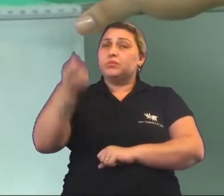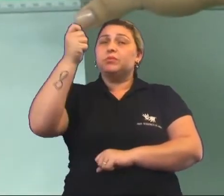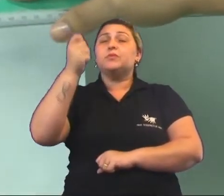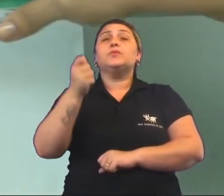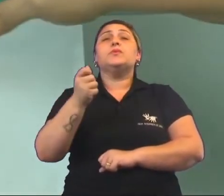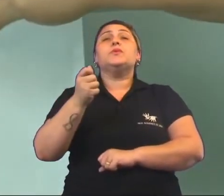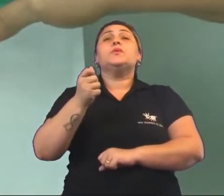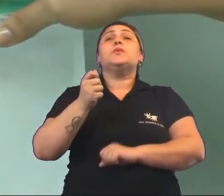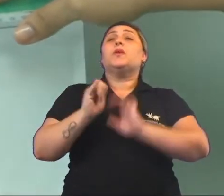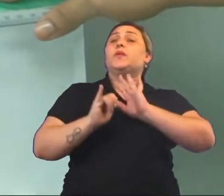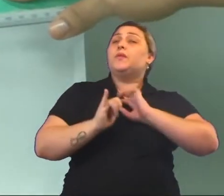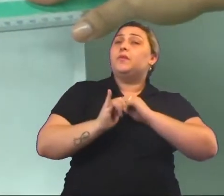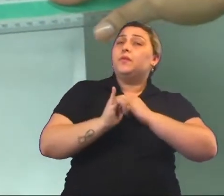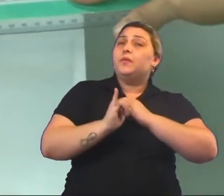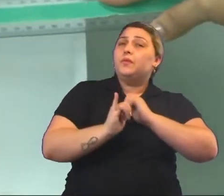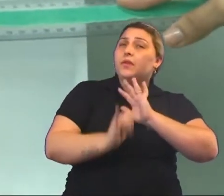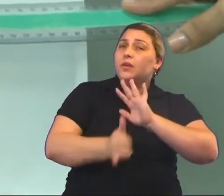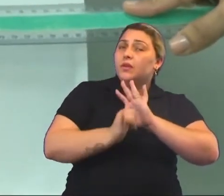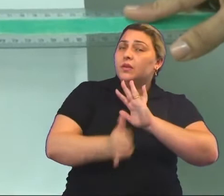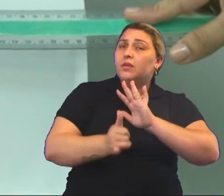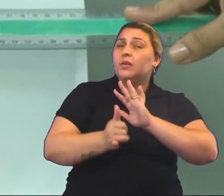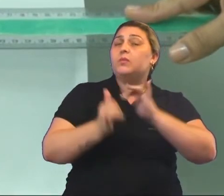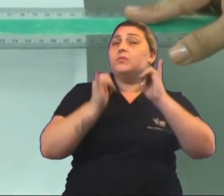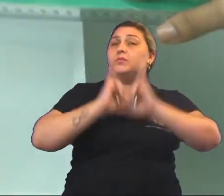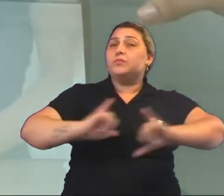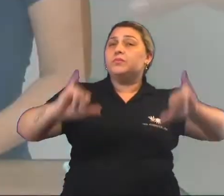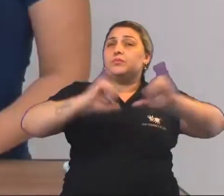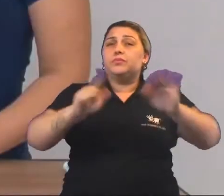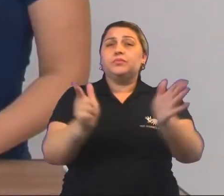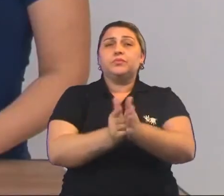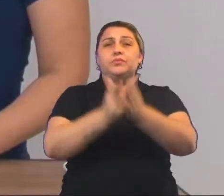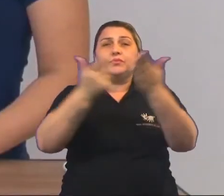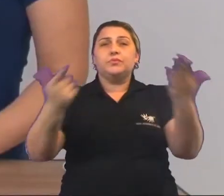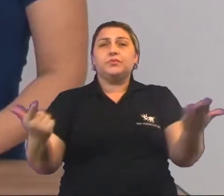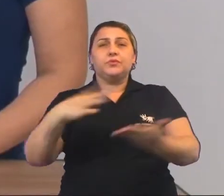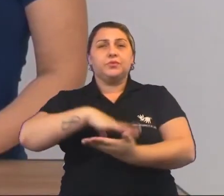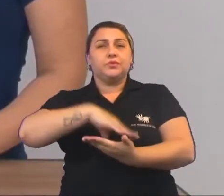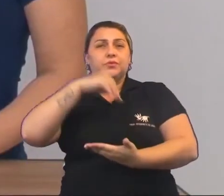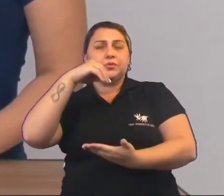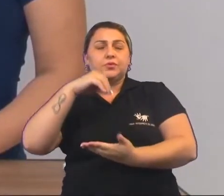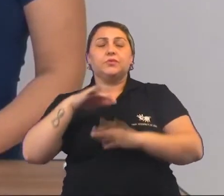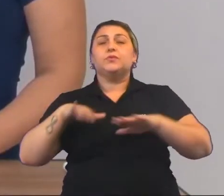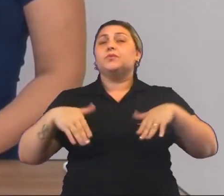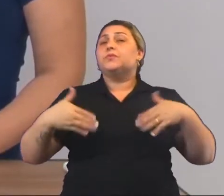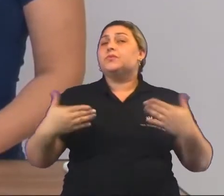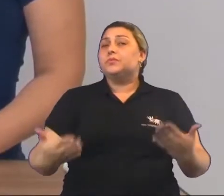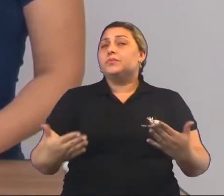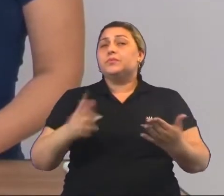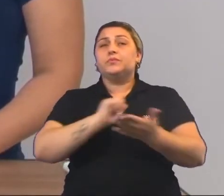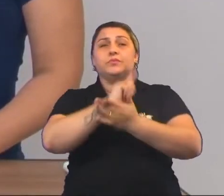uma fábula ou uma notícia de jornal. Esse texto é